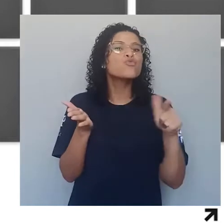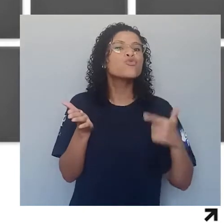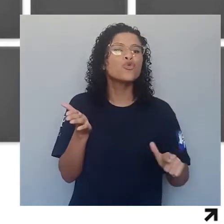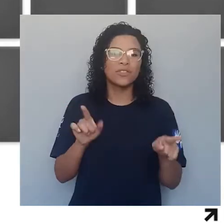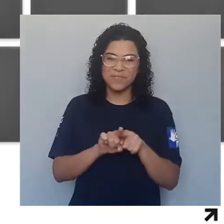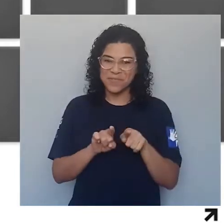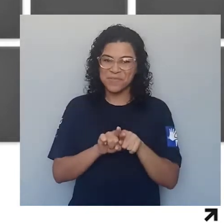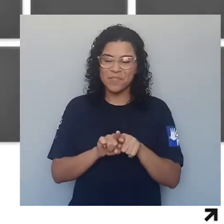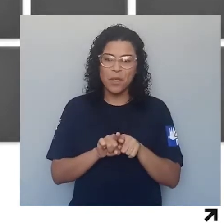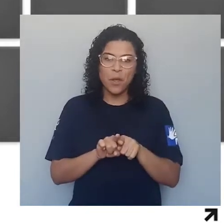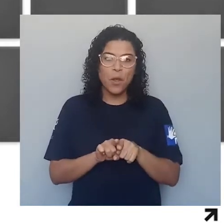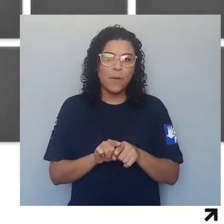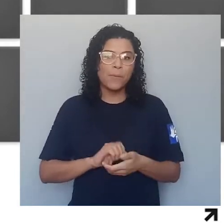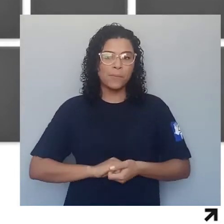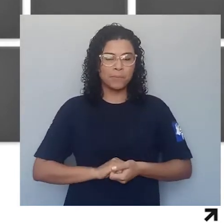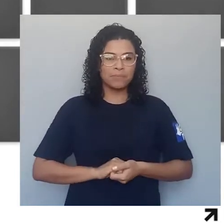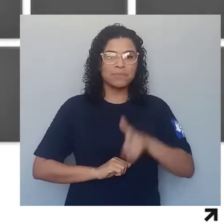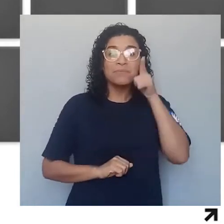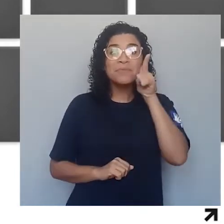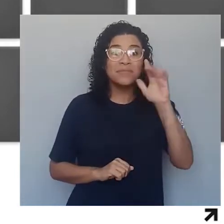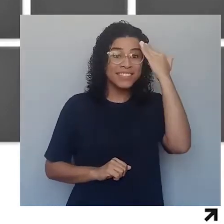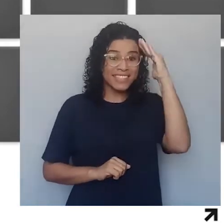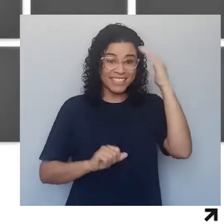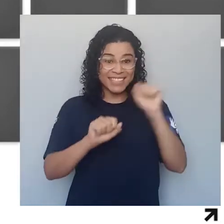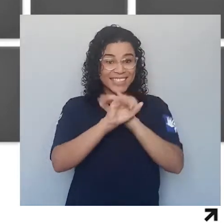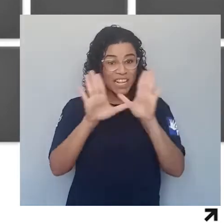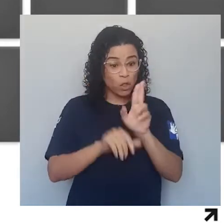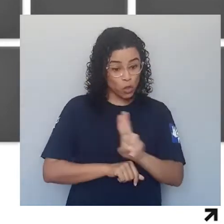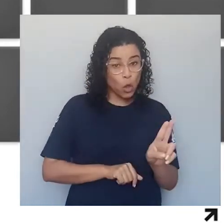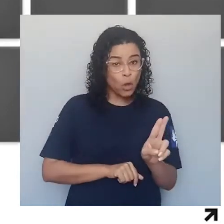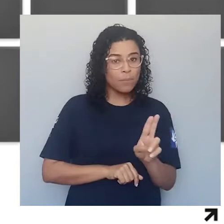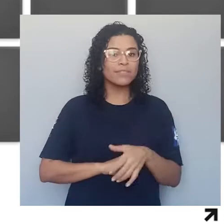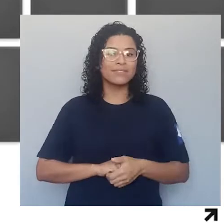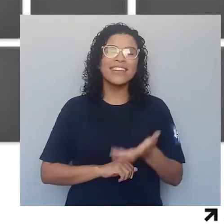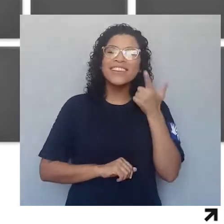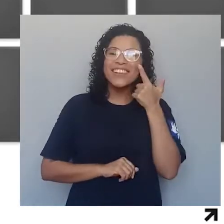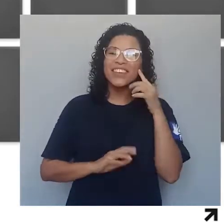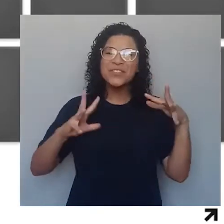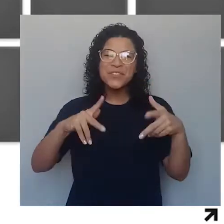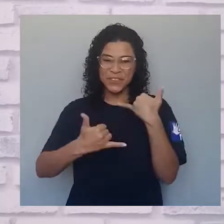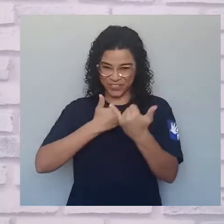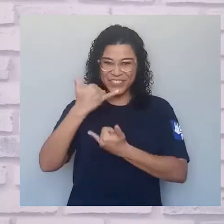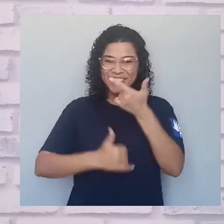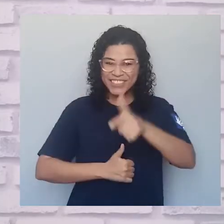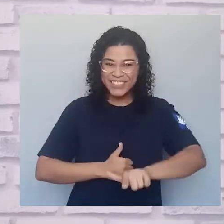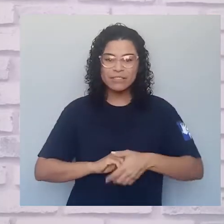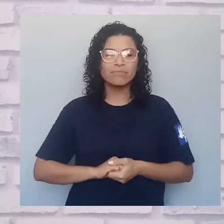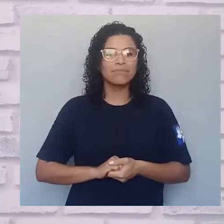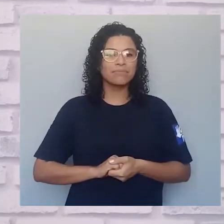também. Será que vocês conseguem ler o nome do bichinho? Quero ver todo mundo jogando, hein?